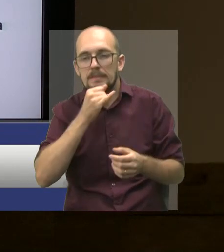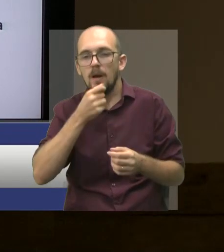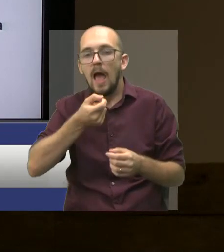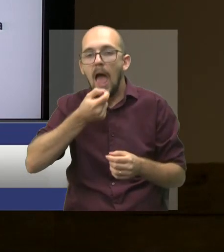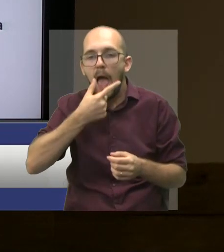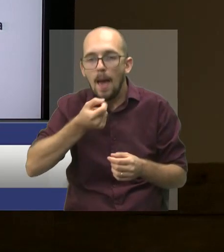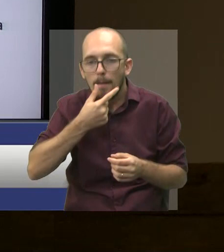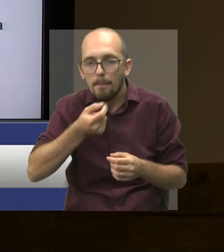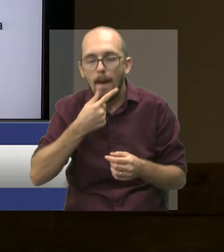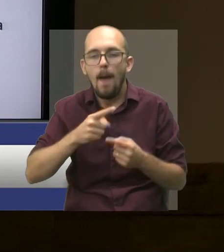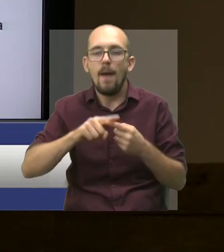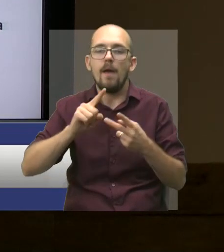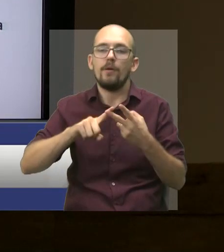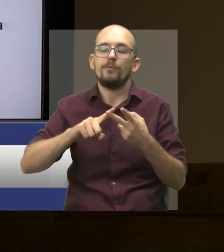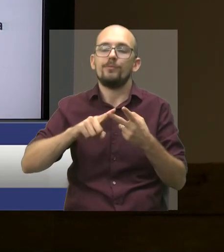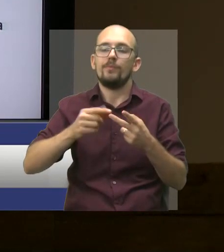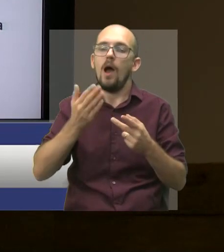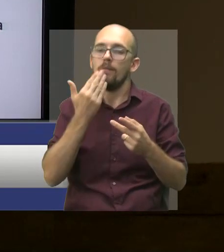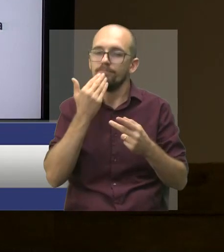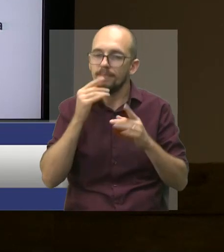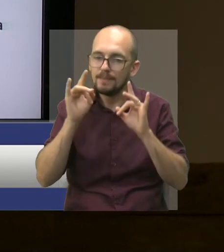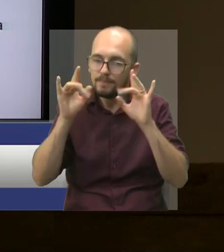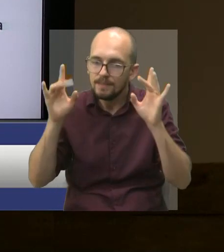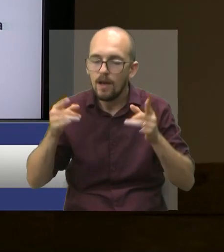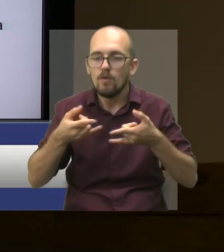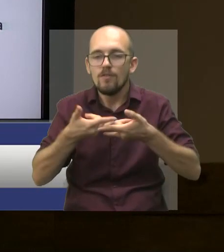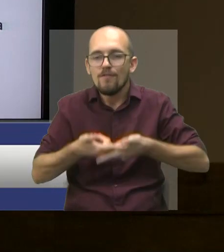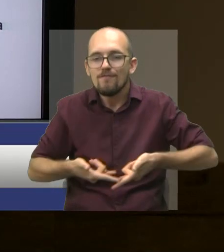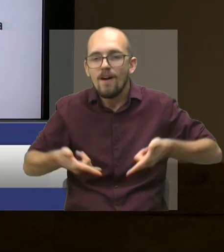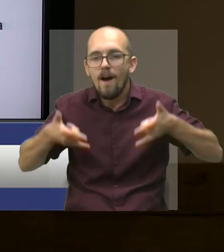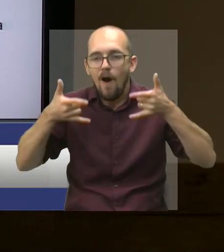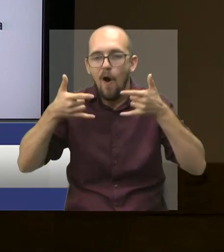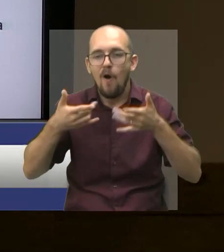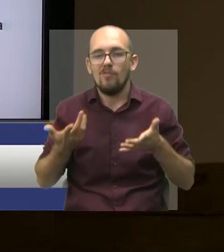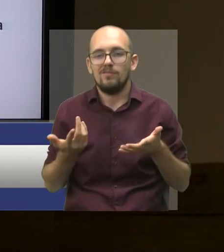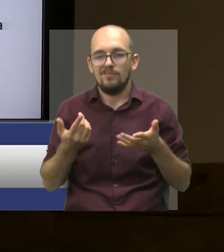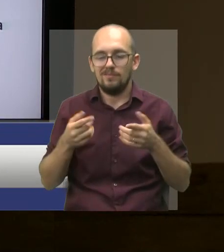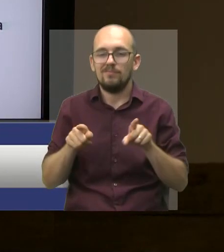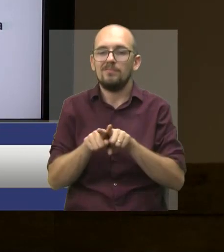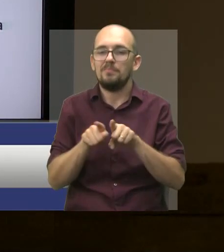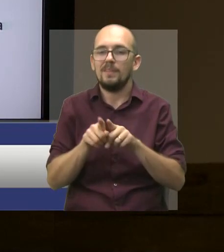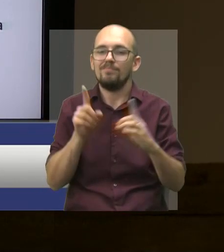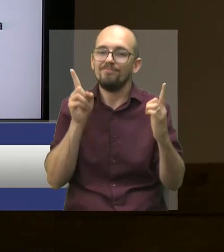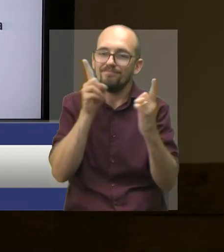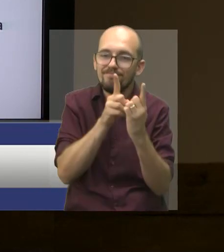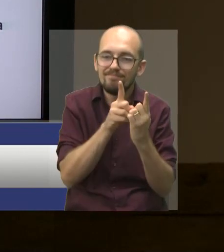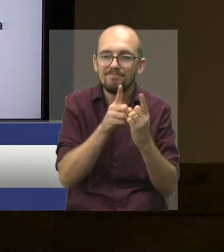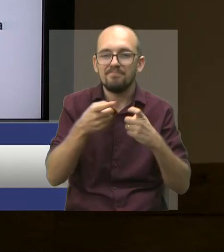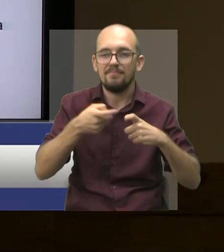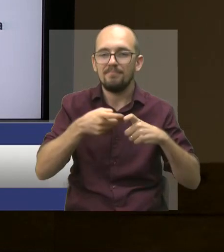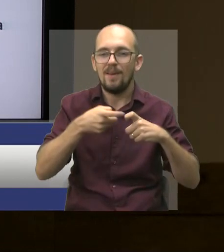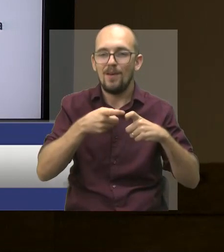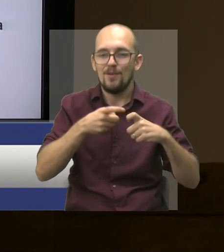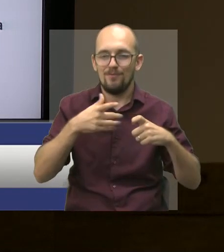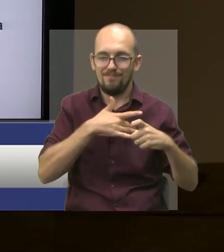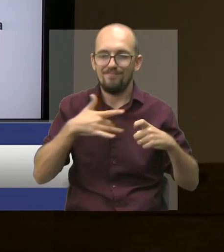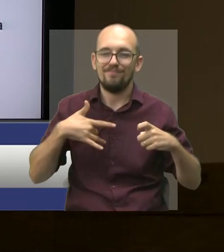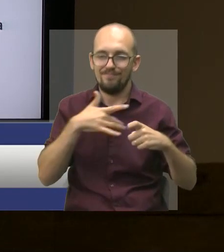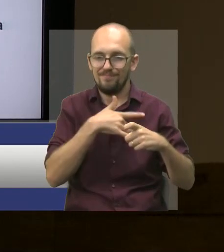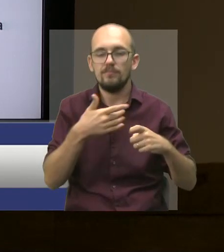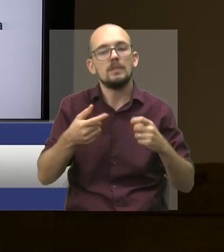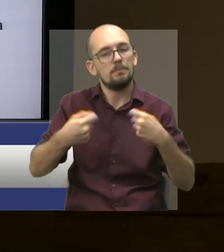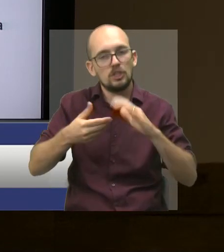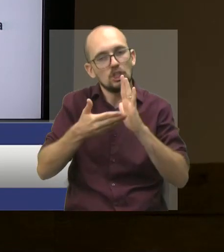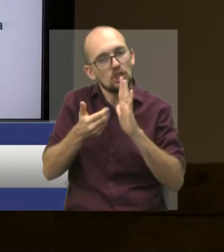medicamentos, com alimentação especial, com fraldas descartáveis e consultas na área de saúde. Mas